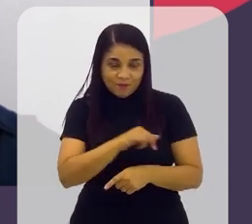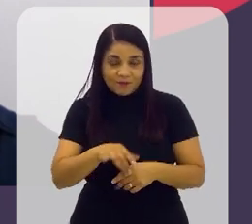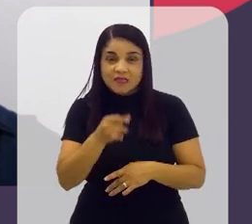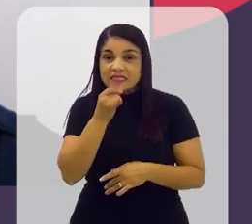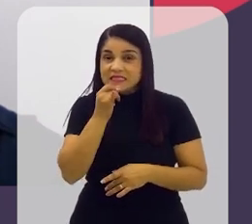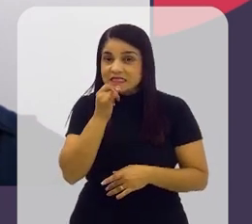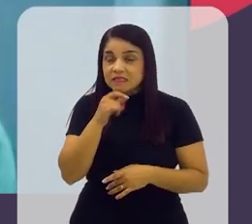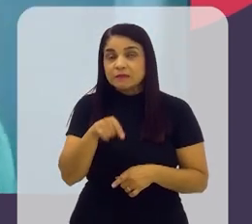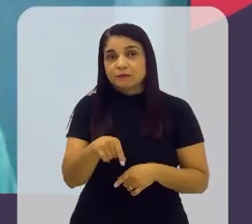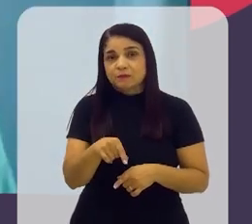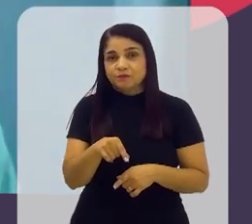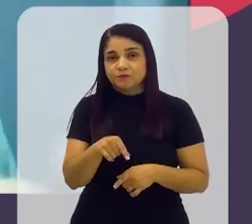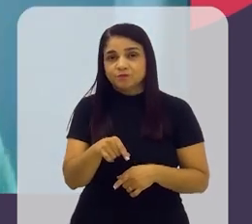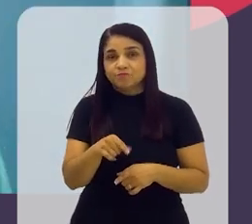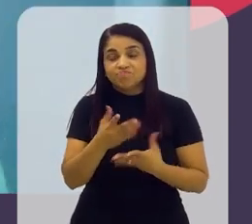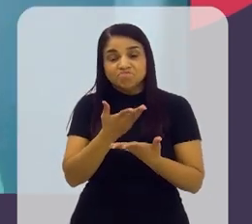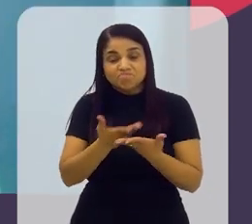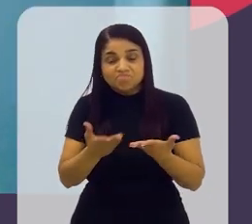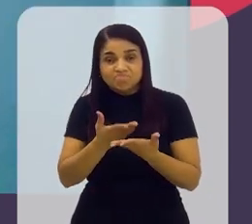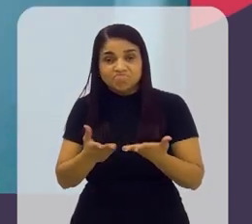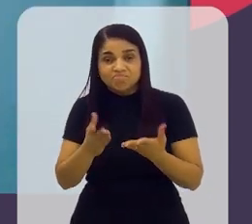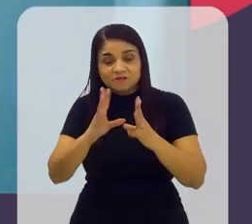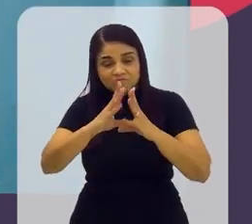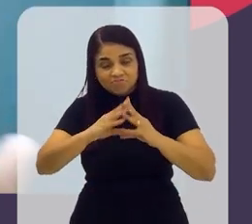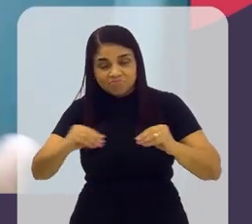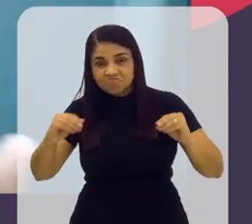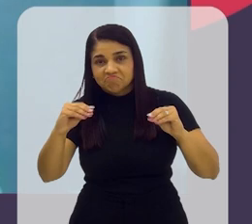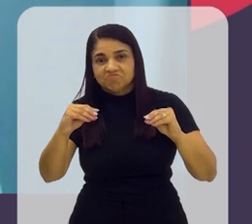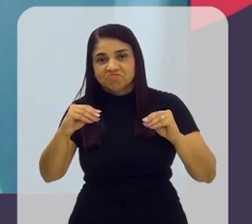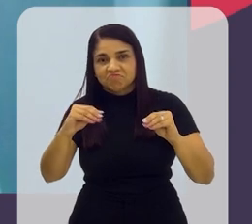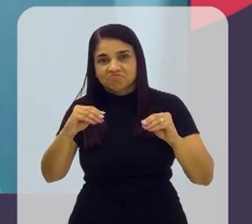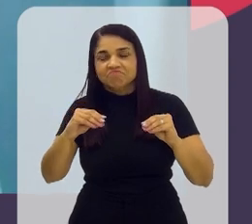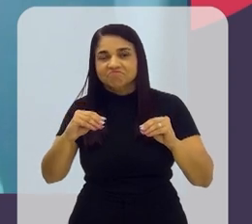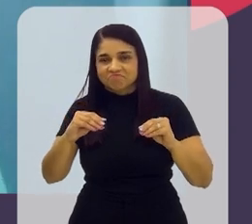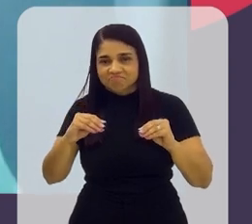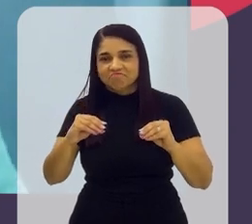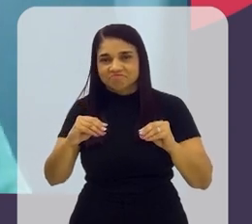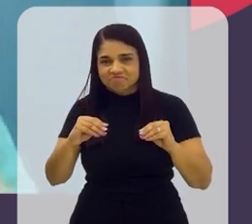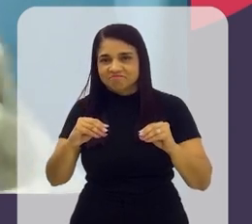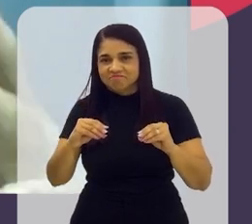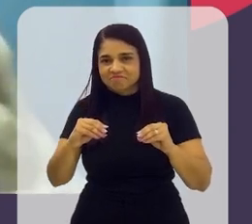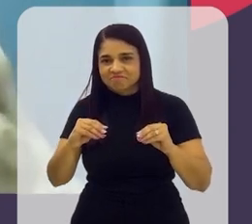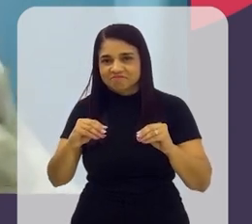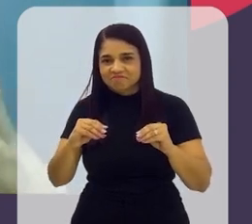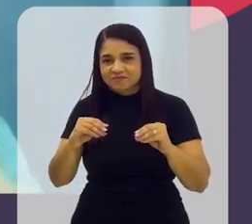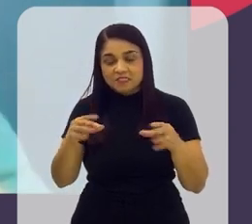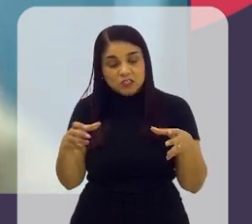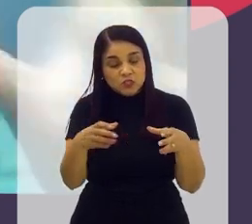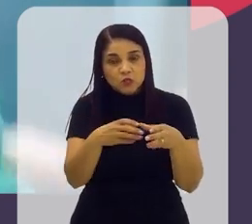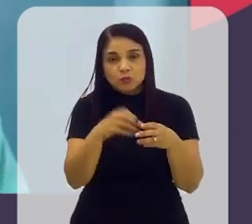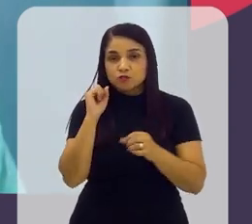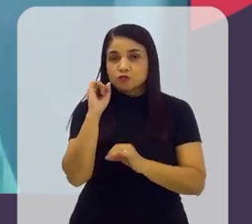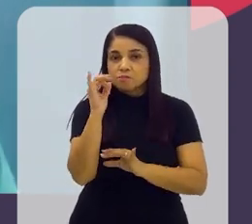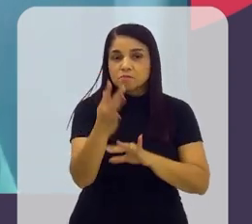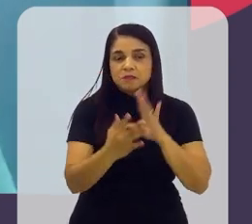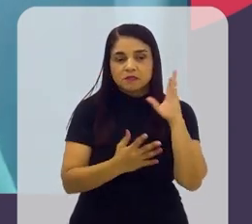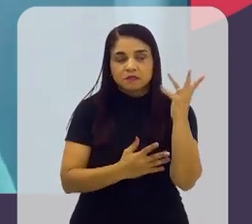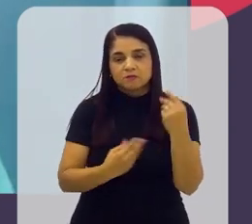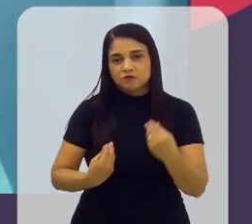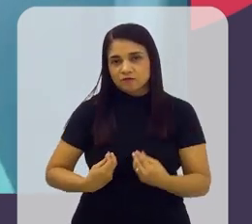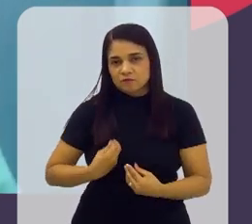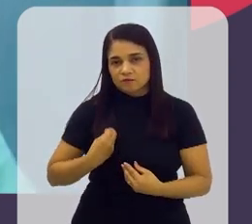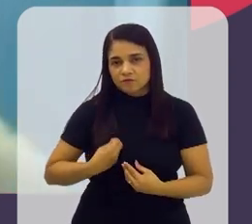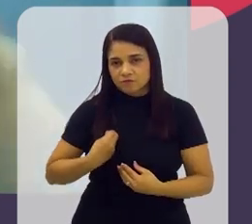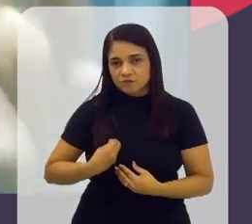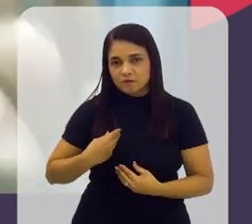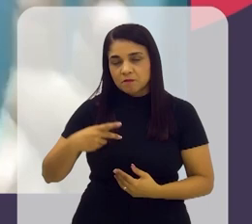supõe que, por exemplo, a gente vai ter uma perda significativa desse grupo, dessas formas de vida,